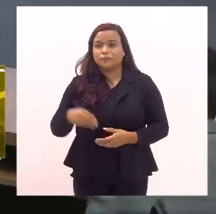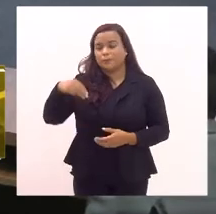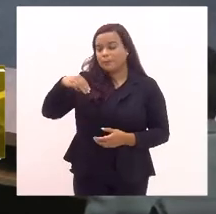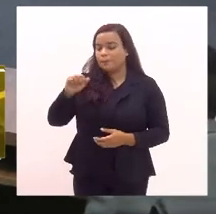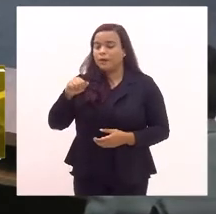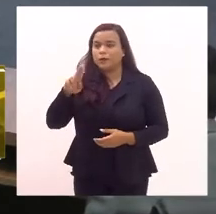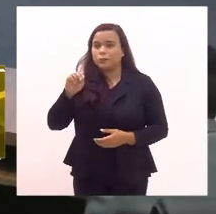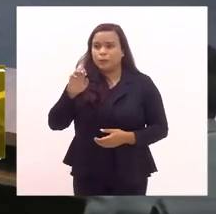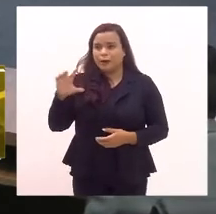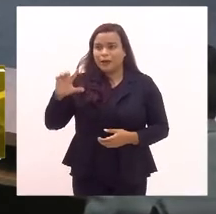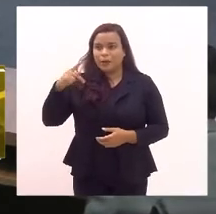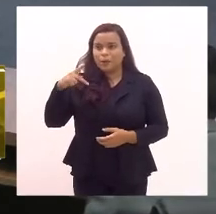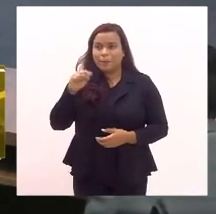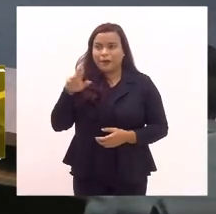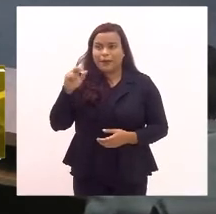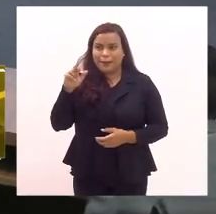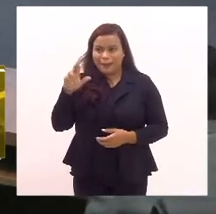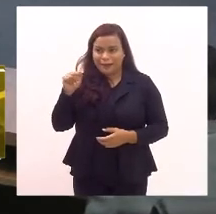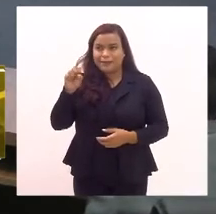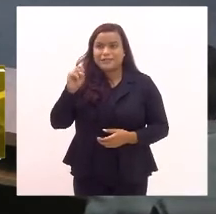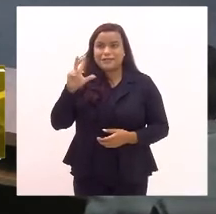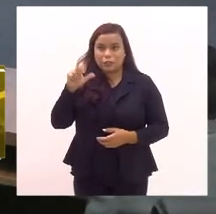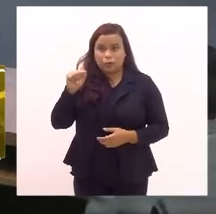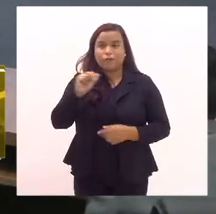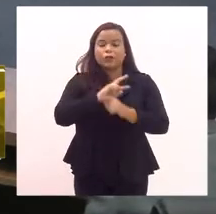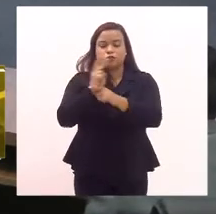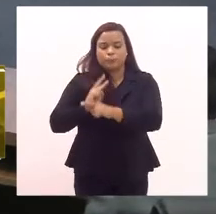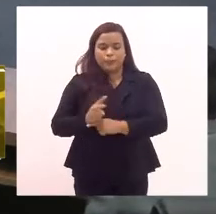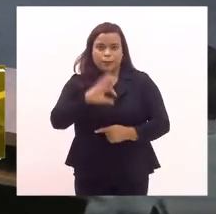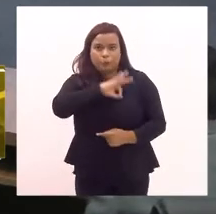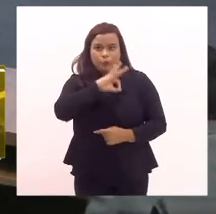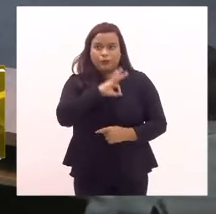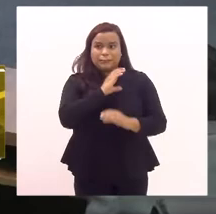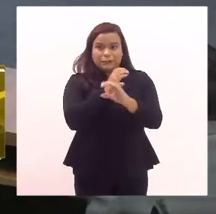Manuel Parreira da Silva, inspetor de Polícia Civil.